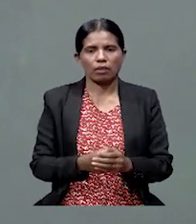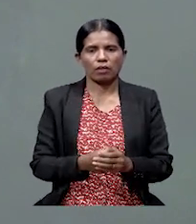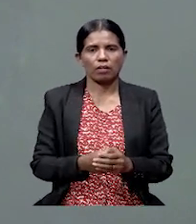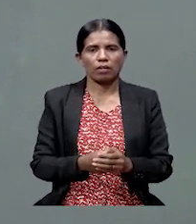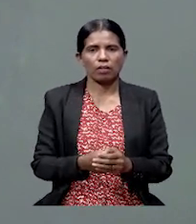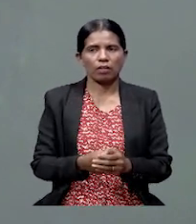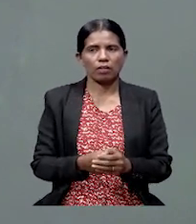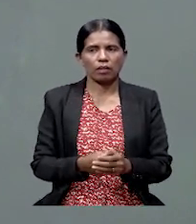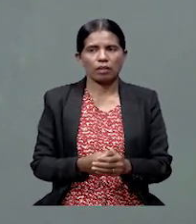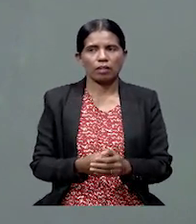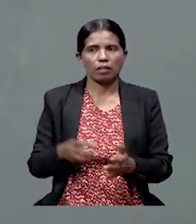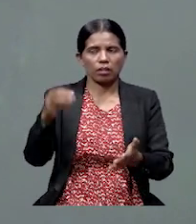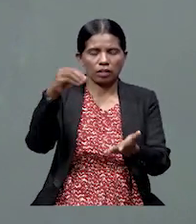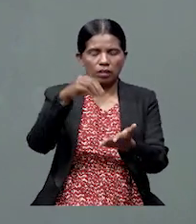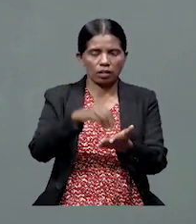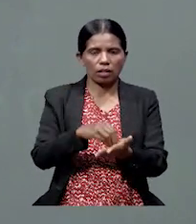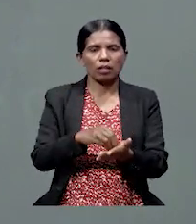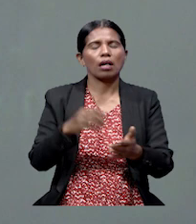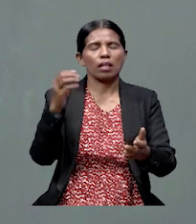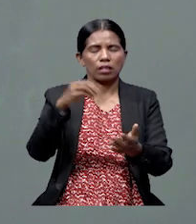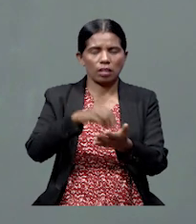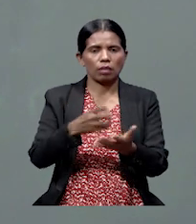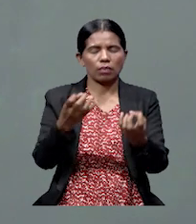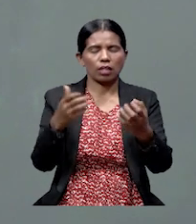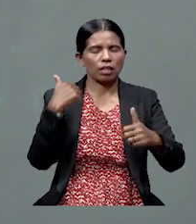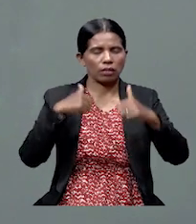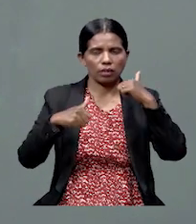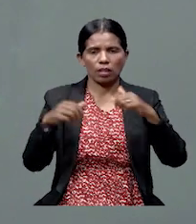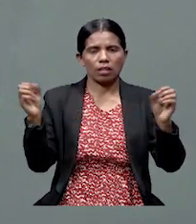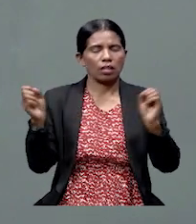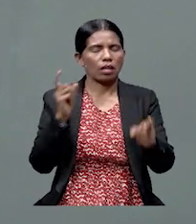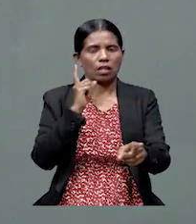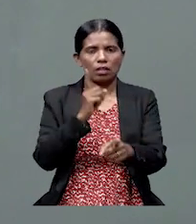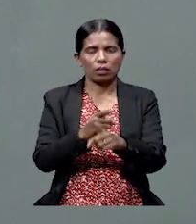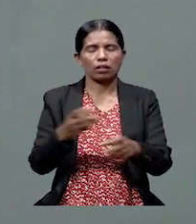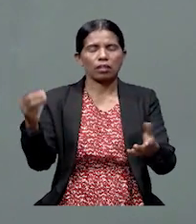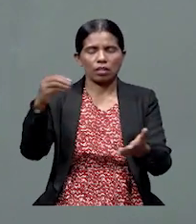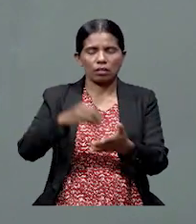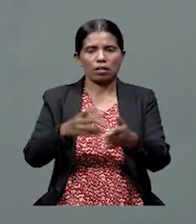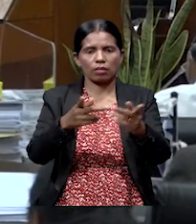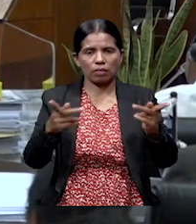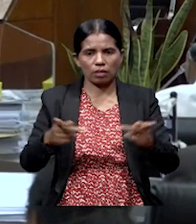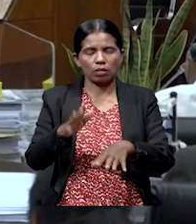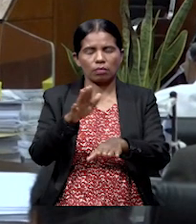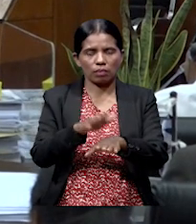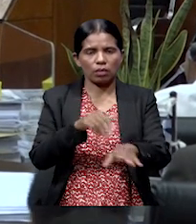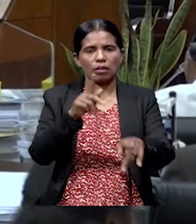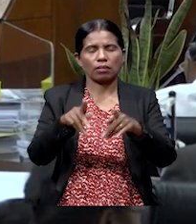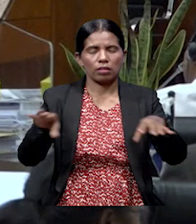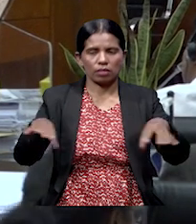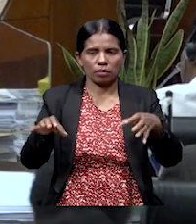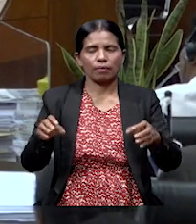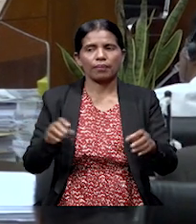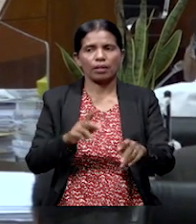overlapping, tumpantin de atividades que lá, claro, só para aumentar postos de recrutamento. Total